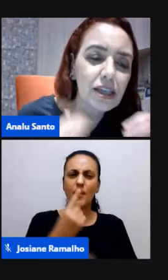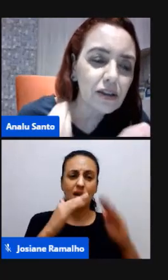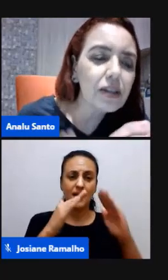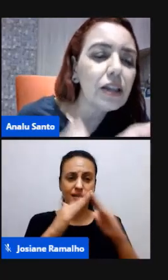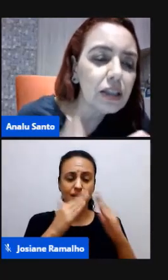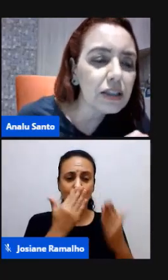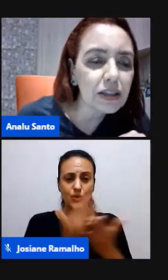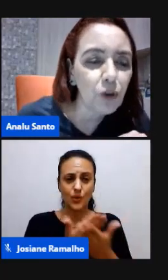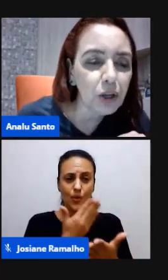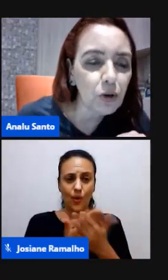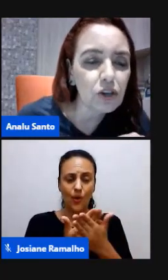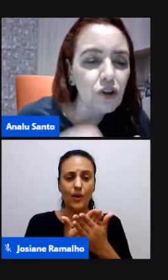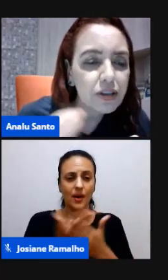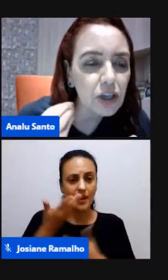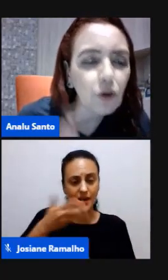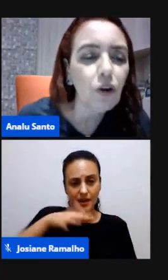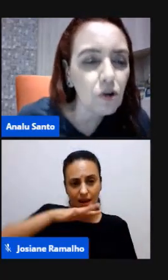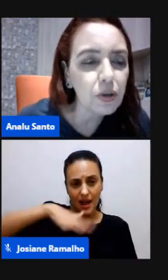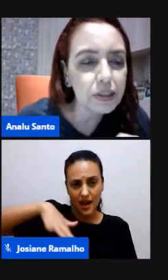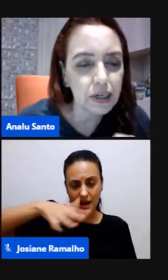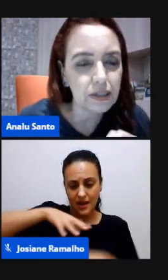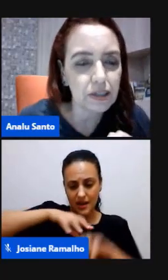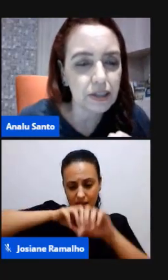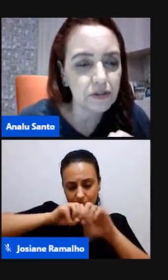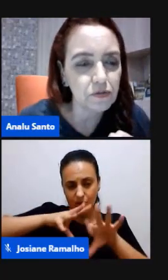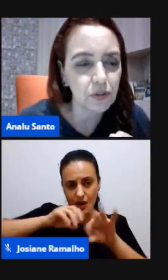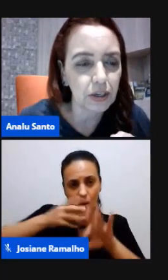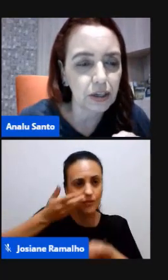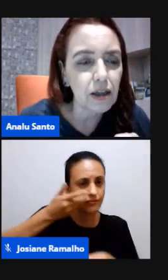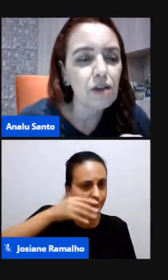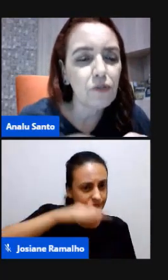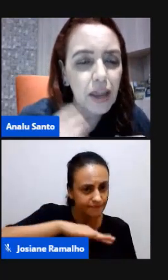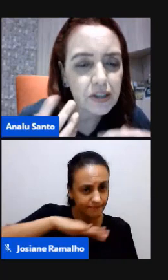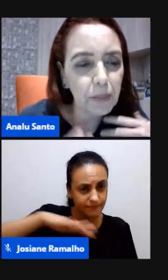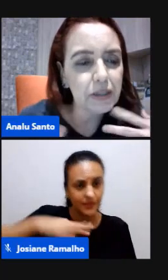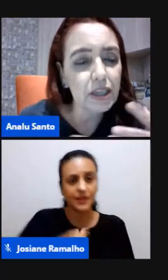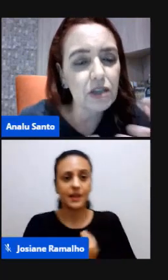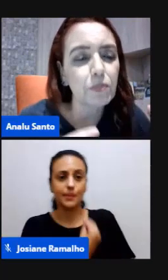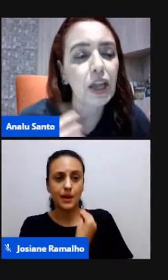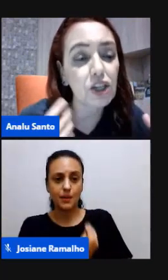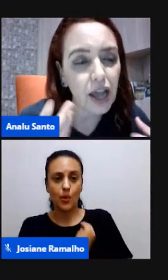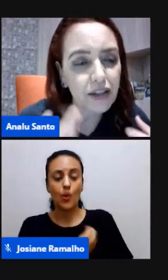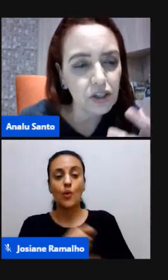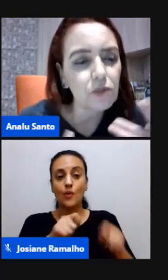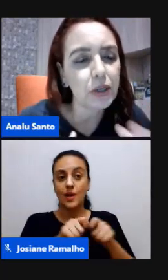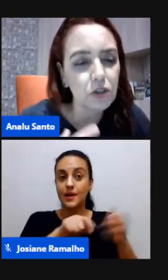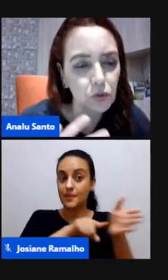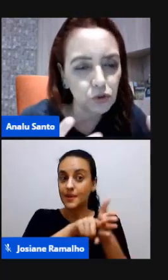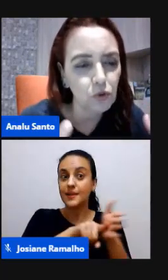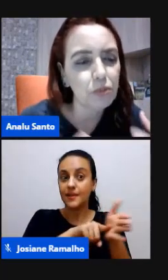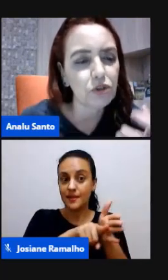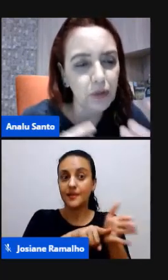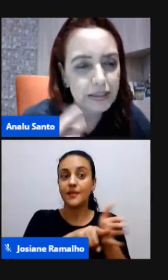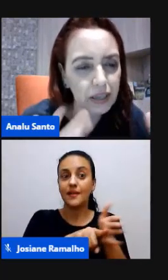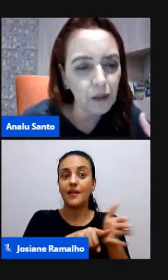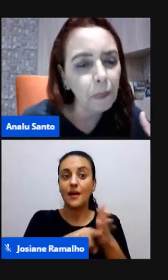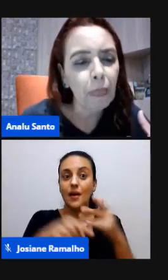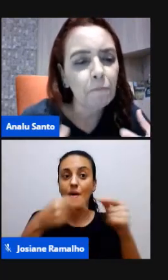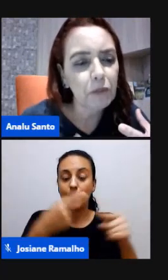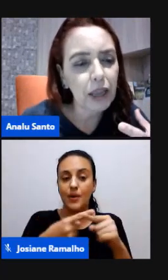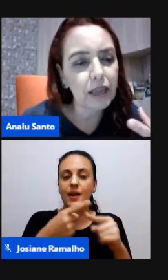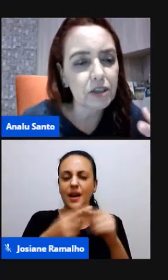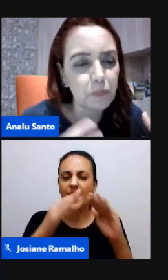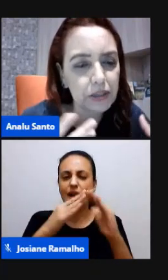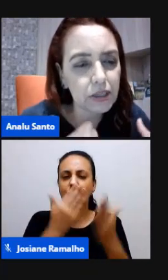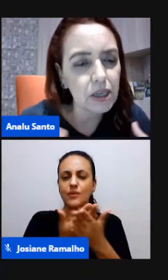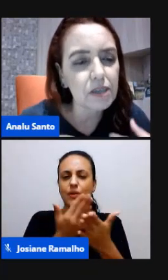né, que foi corajosa e colocou as crianças nessa feira, né? Fez a pesquisa, porque eles já tinham esse costume de fazer,